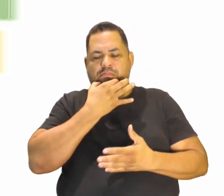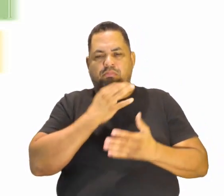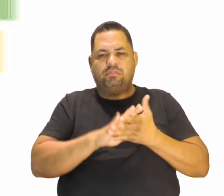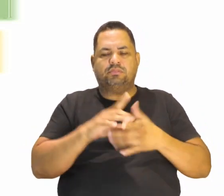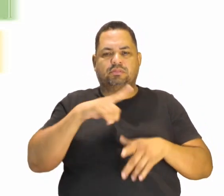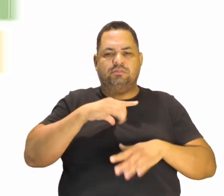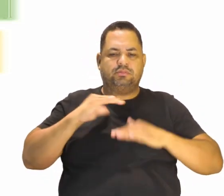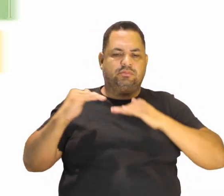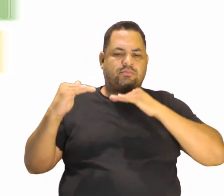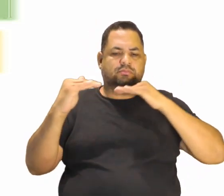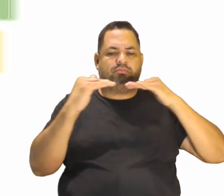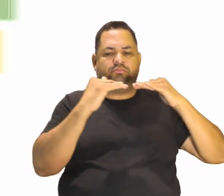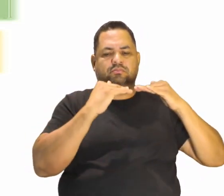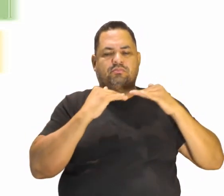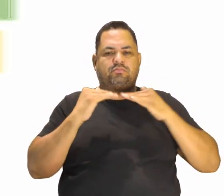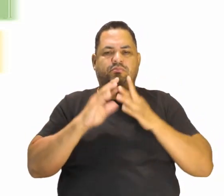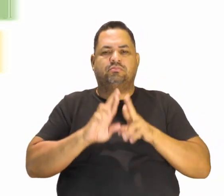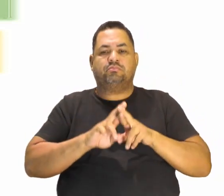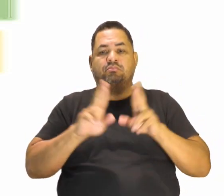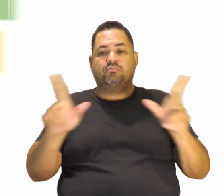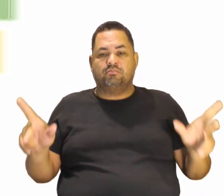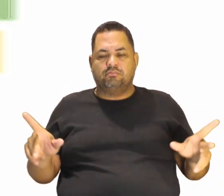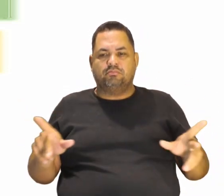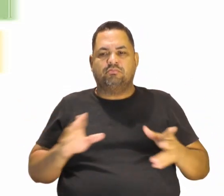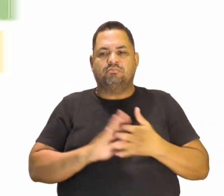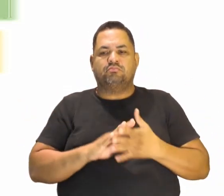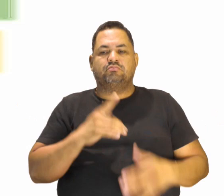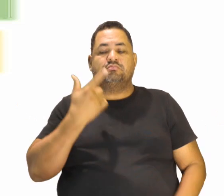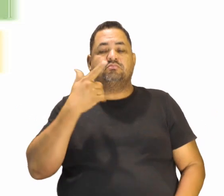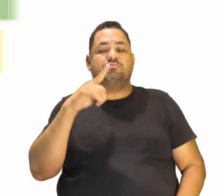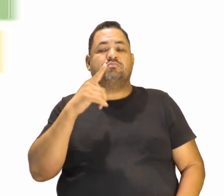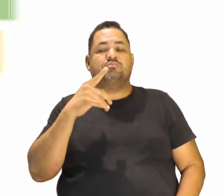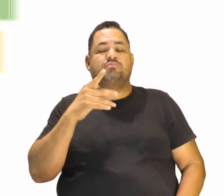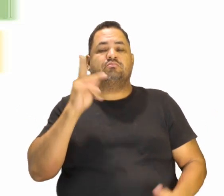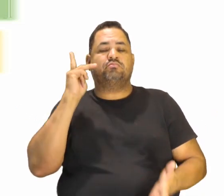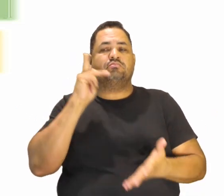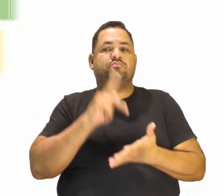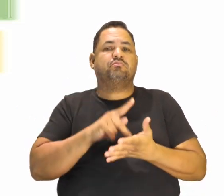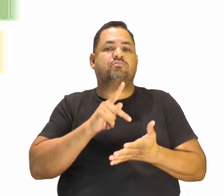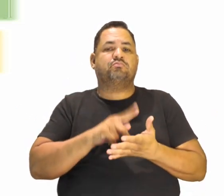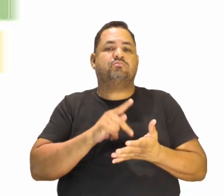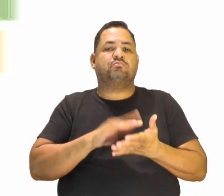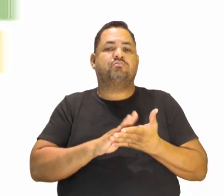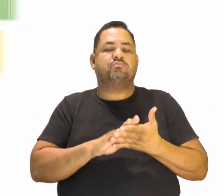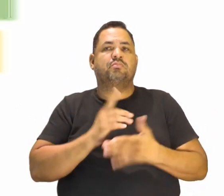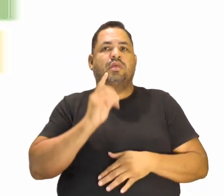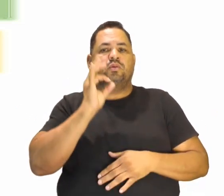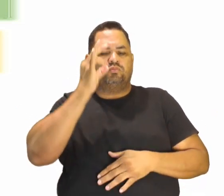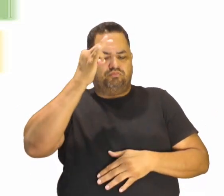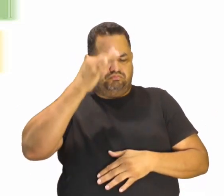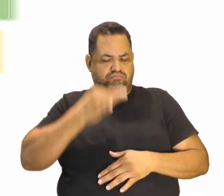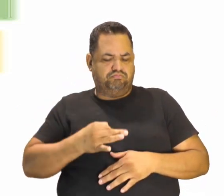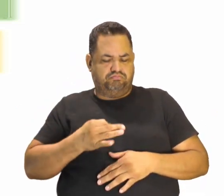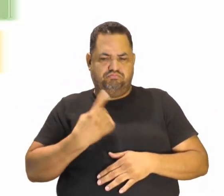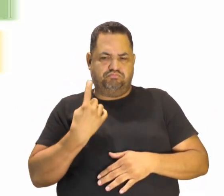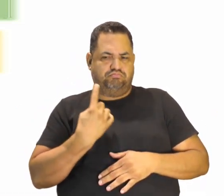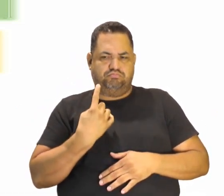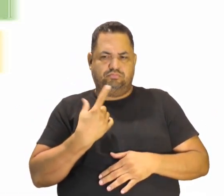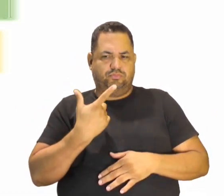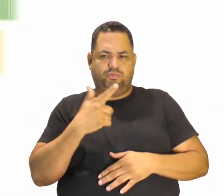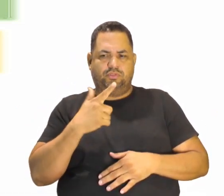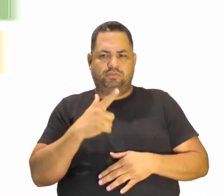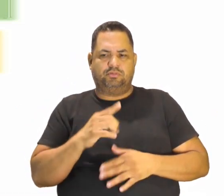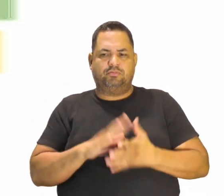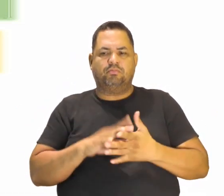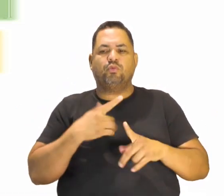padrões diferenciados. Então não há, na realidade, como seguir um único padrão, porque somos diversos.